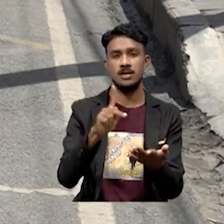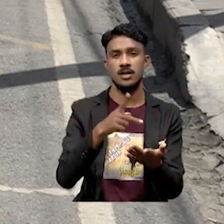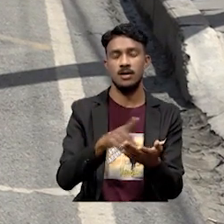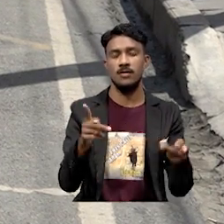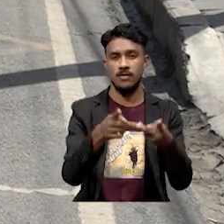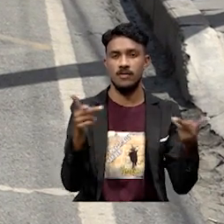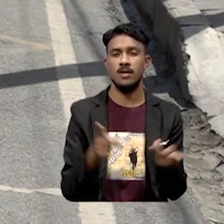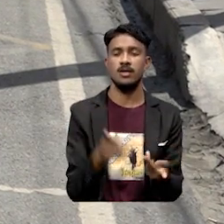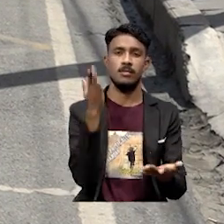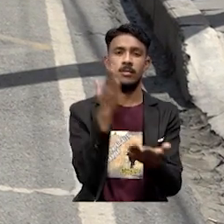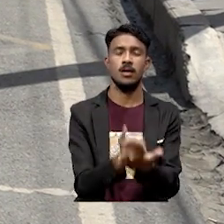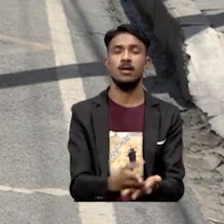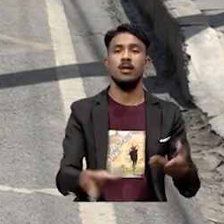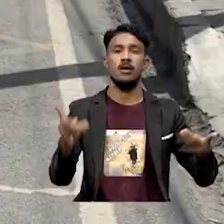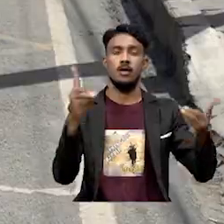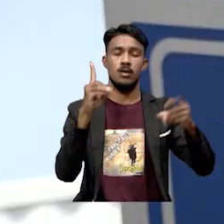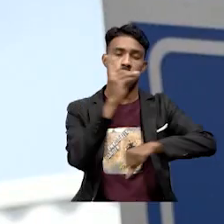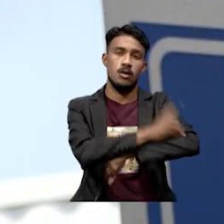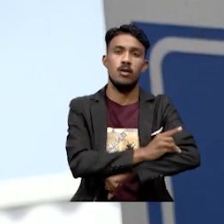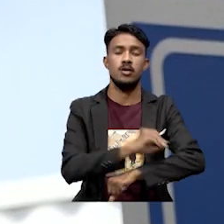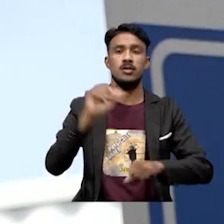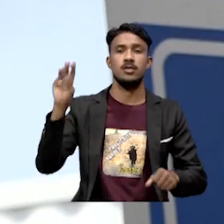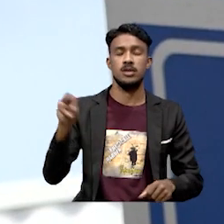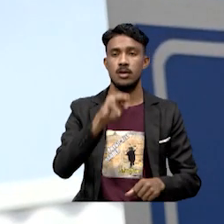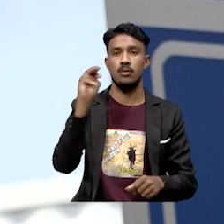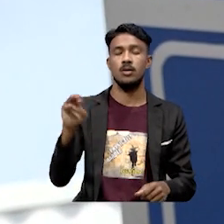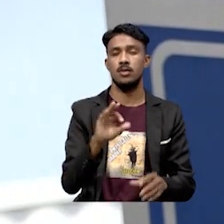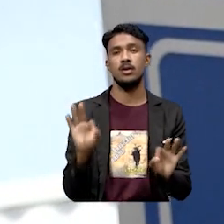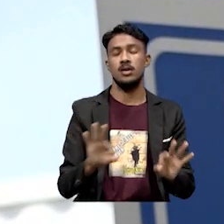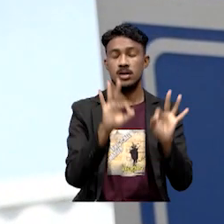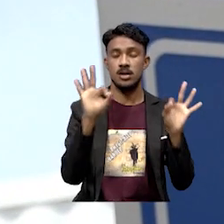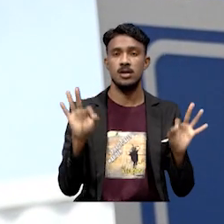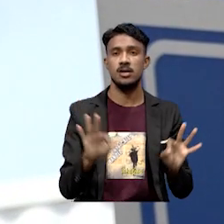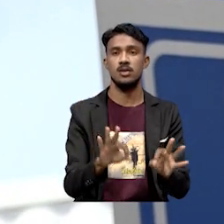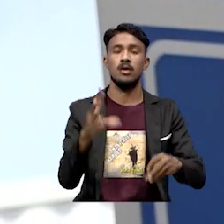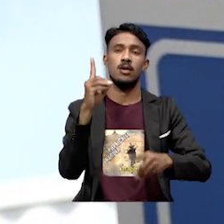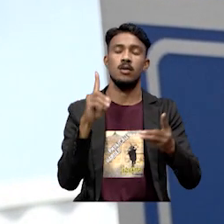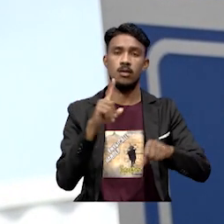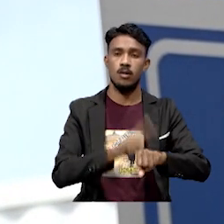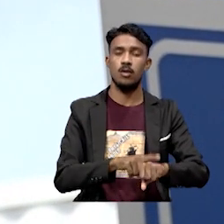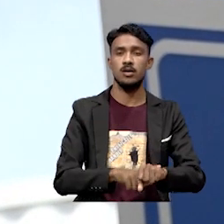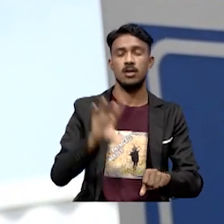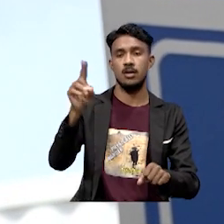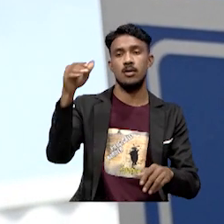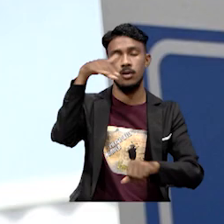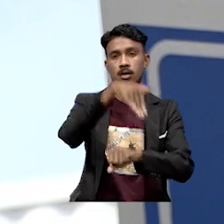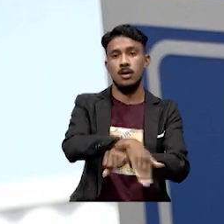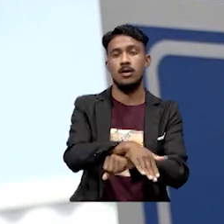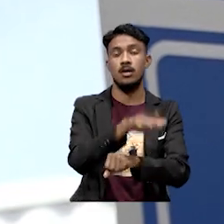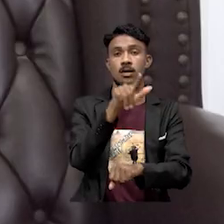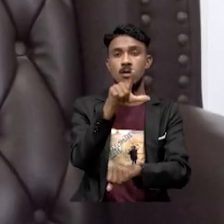sira, rahu loron segunda to sexta-feira, usi horas tu kualo da dersan to tuku lima loro krai. A